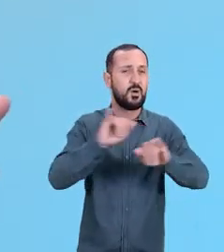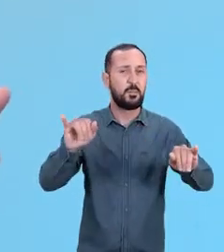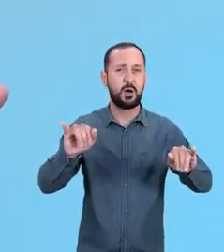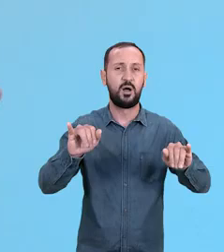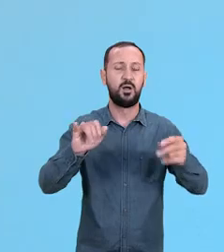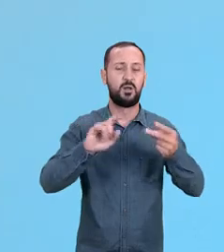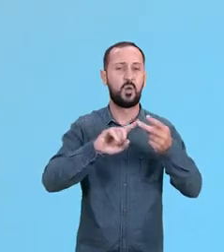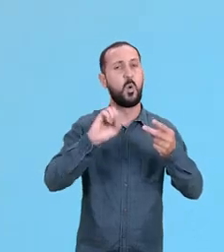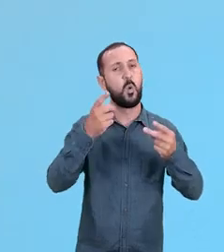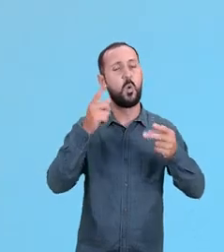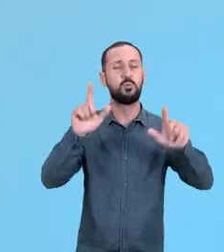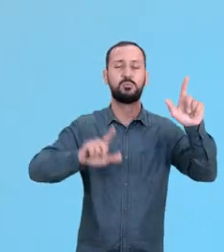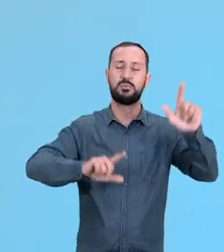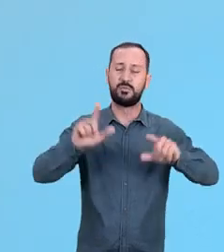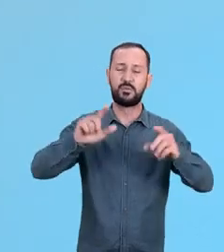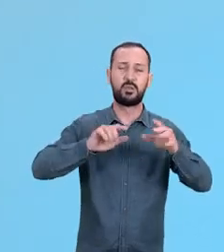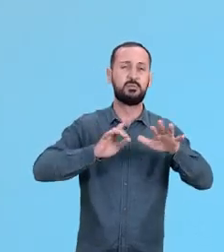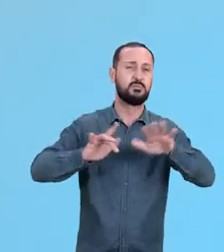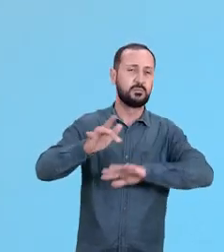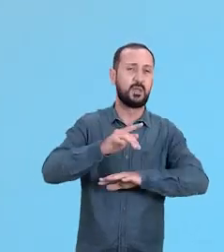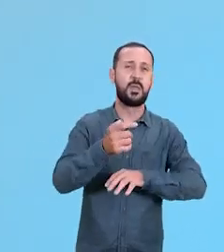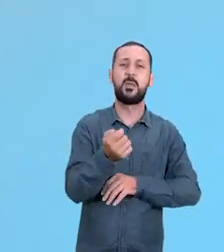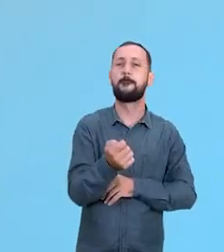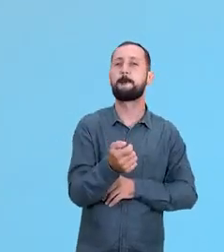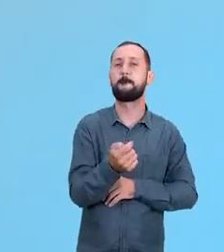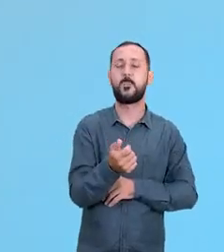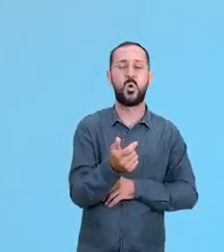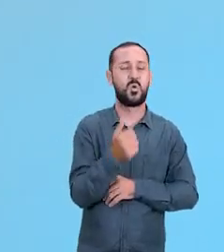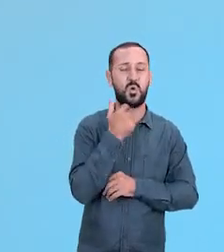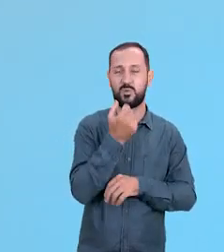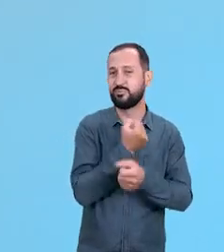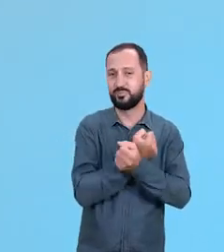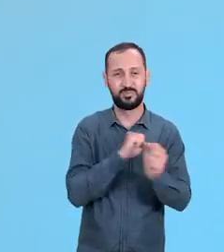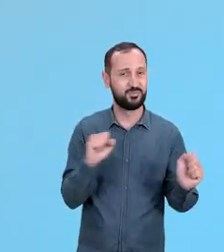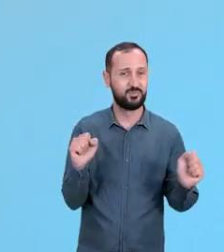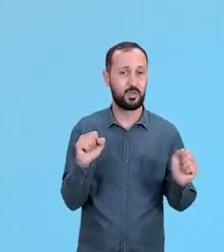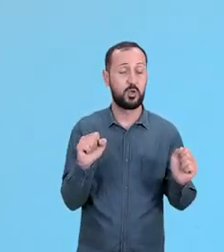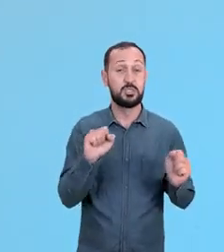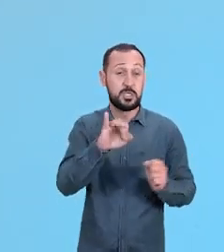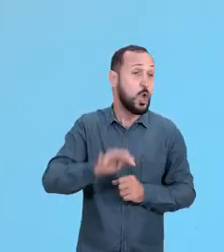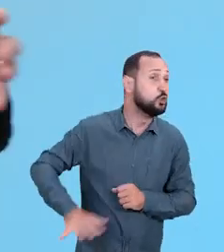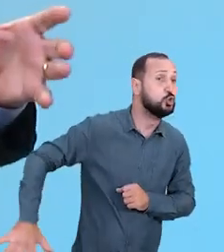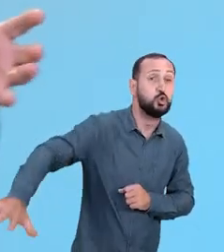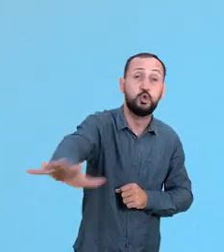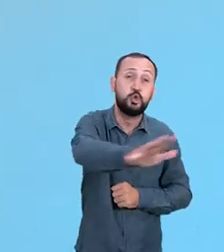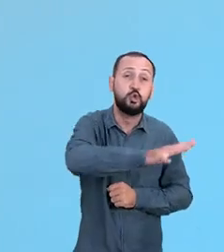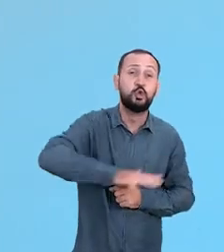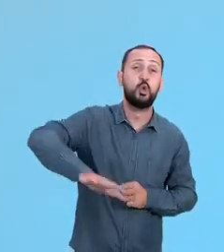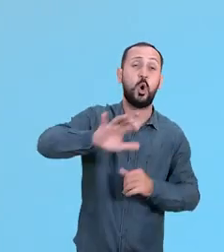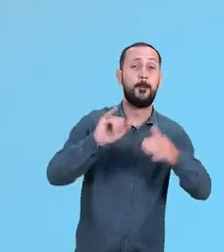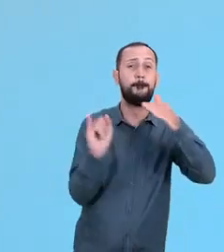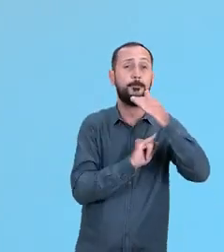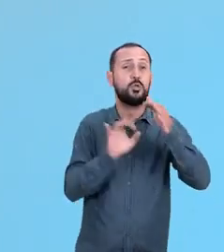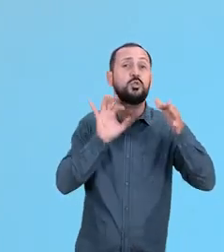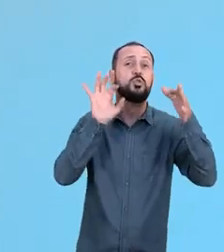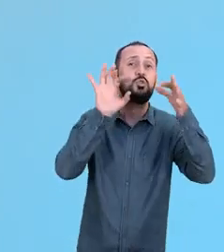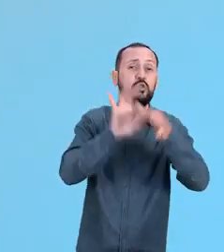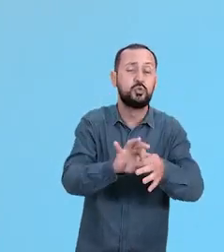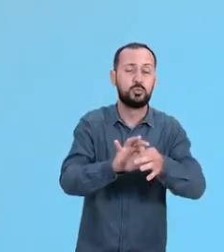informativos ou mídias sociais, é muito pouco. Agora, todo mundo, todas as